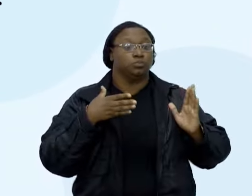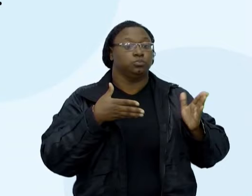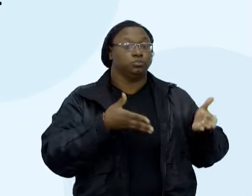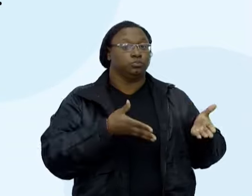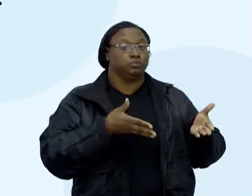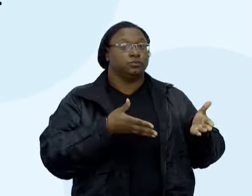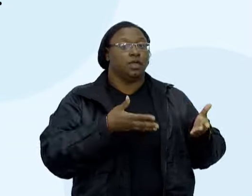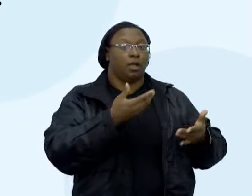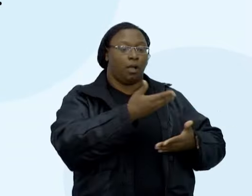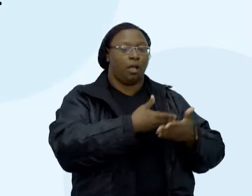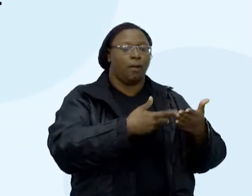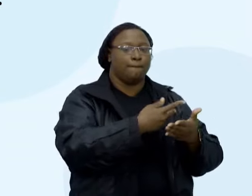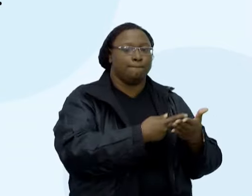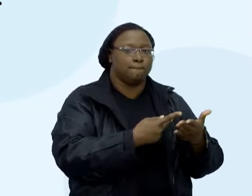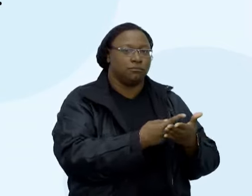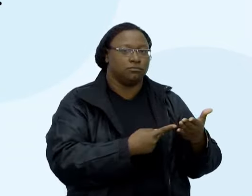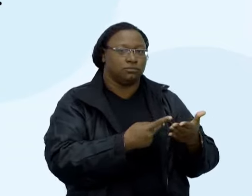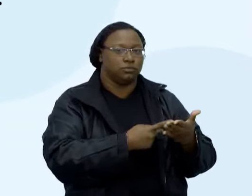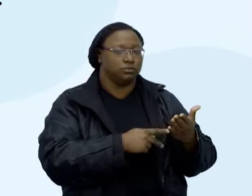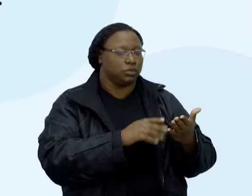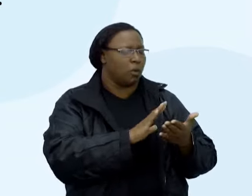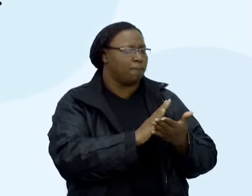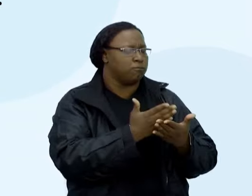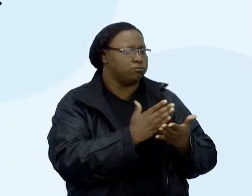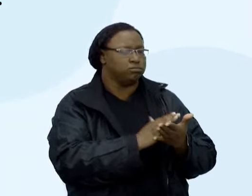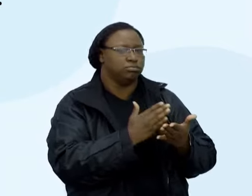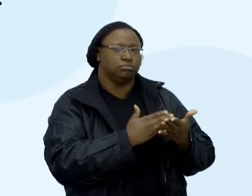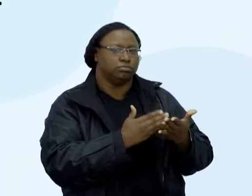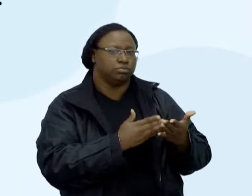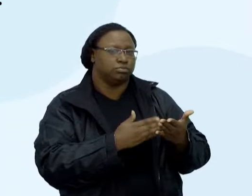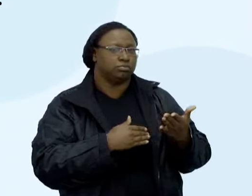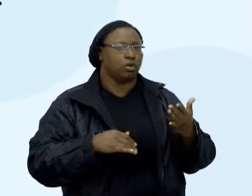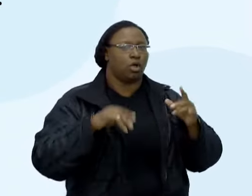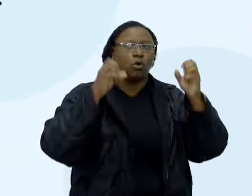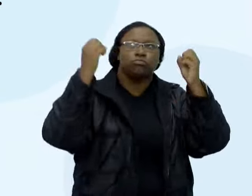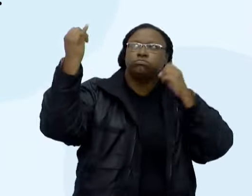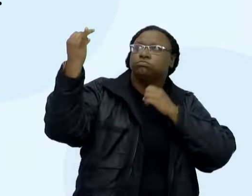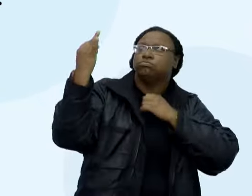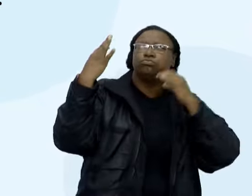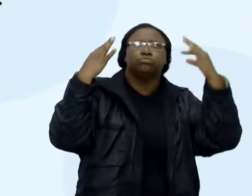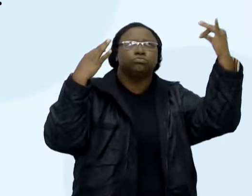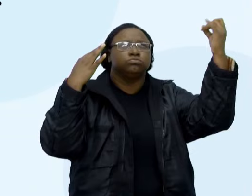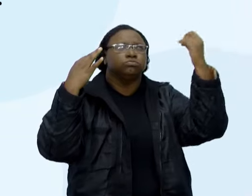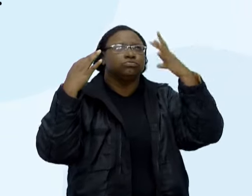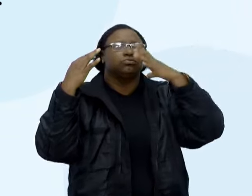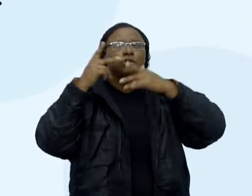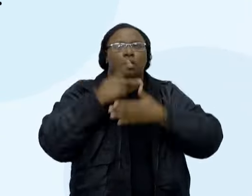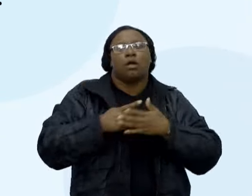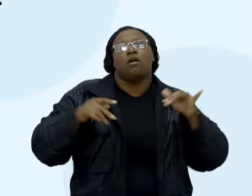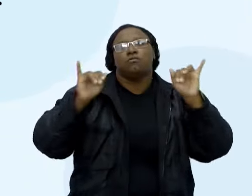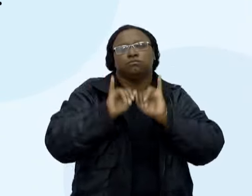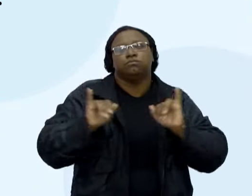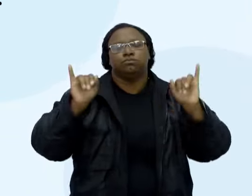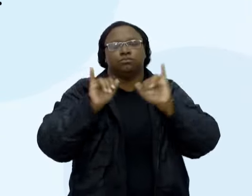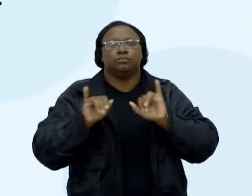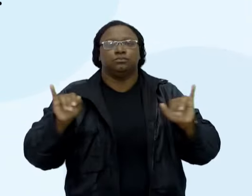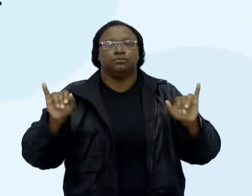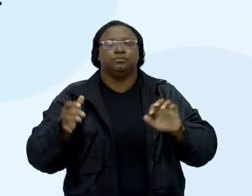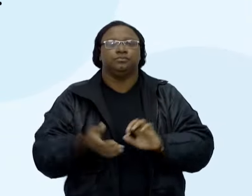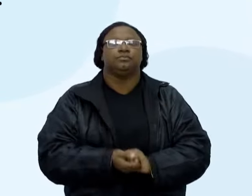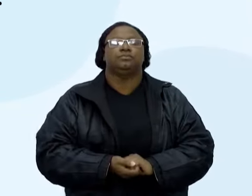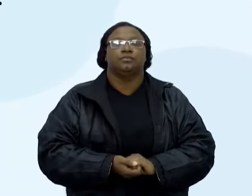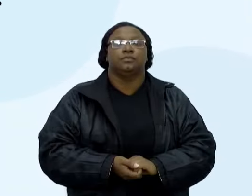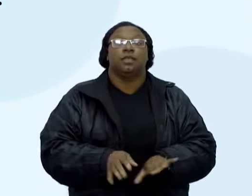pesquisa bibliográfica associada aos processos de iluminação e eficiência luminosa, atendendo